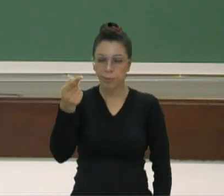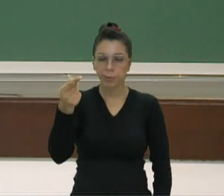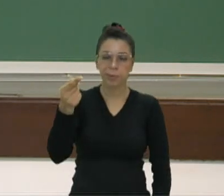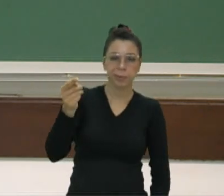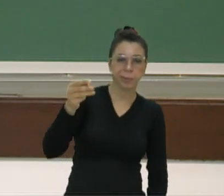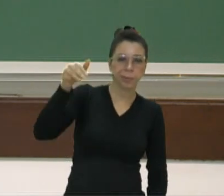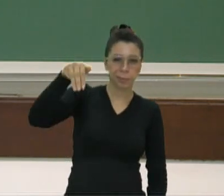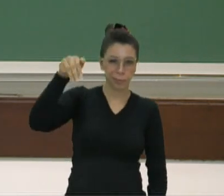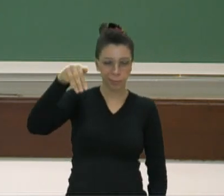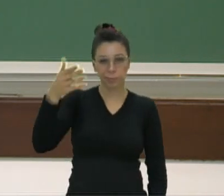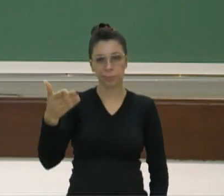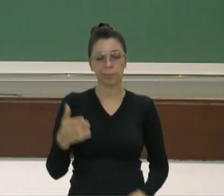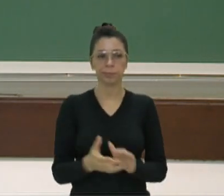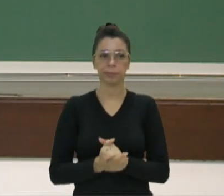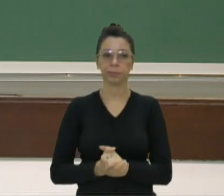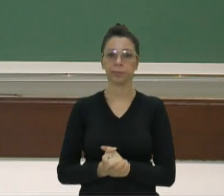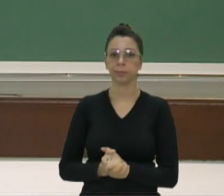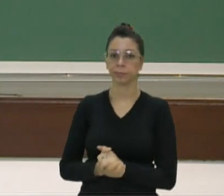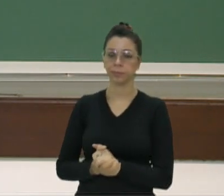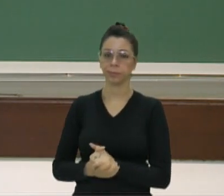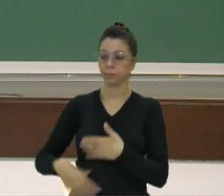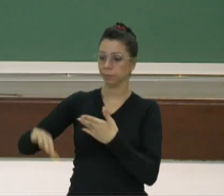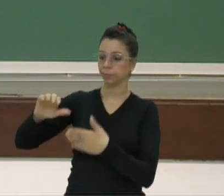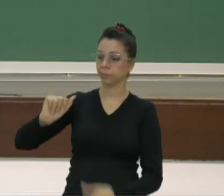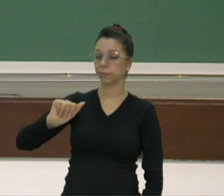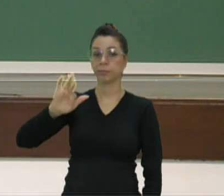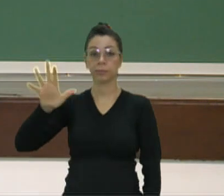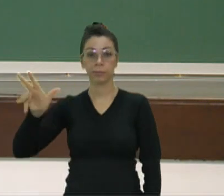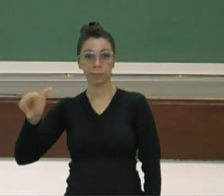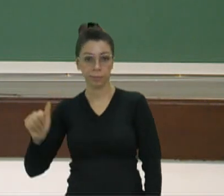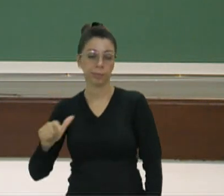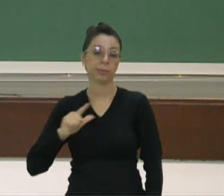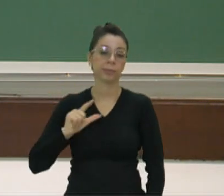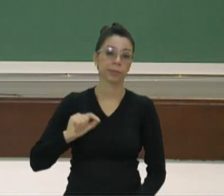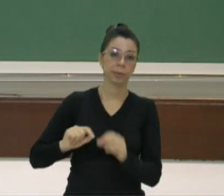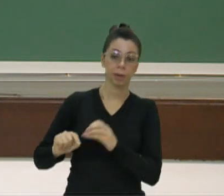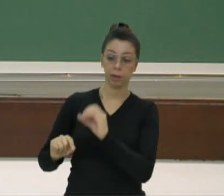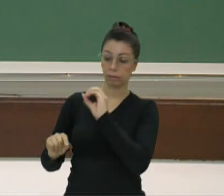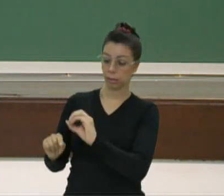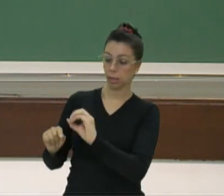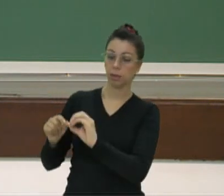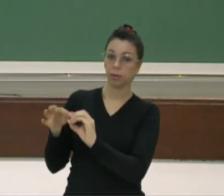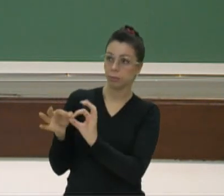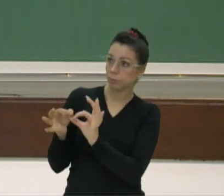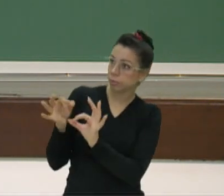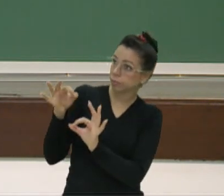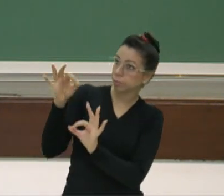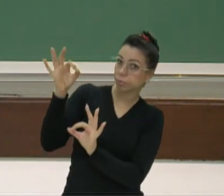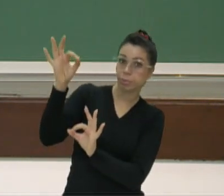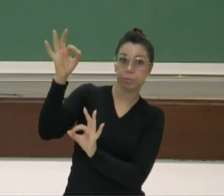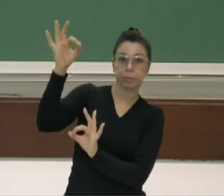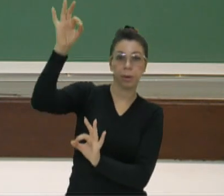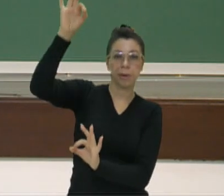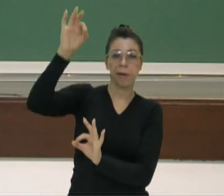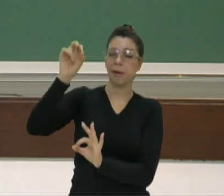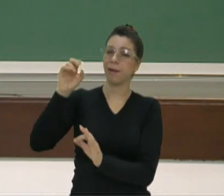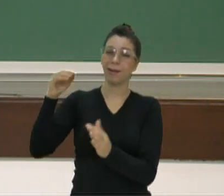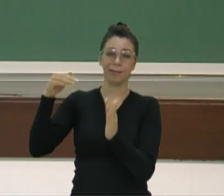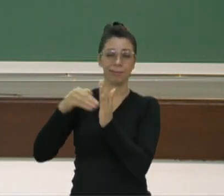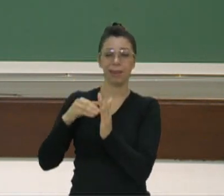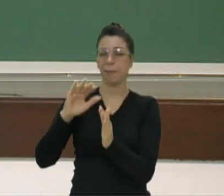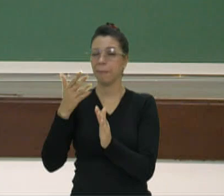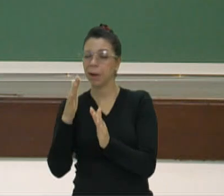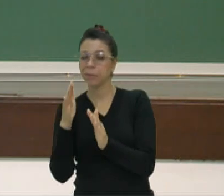um pouquinho a mais. Mas na região africana nós vamos de 0 e algumas altitudes passando de 5.000